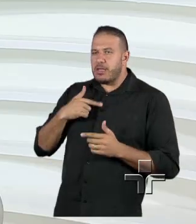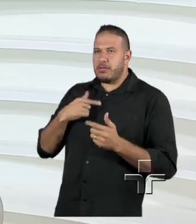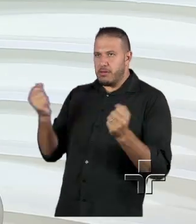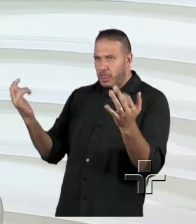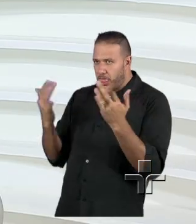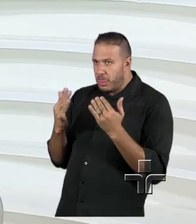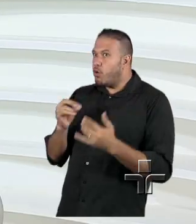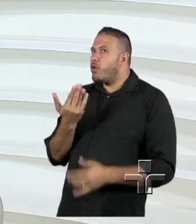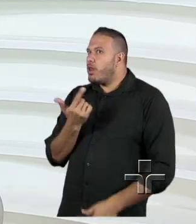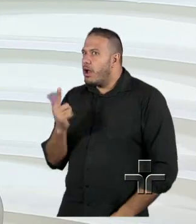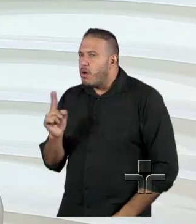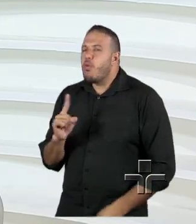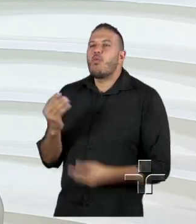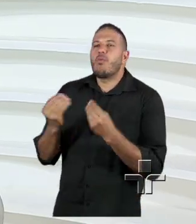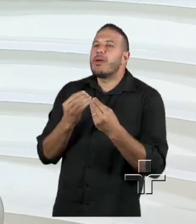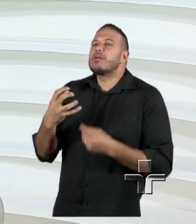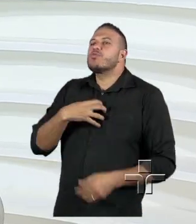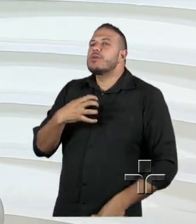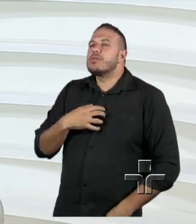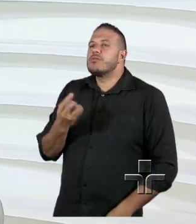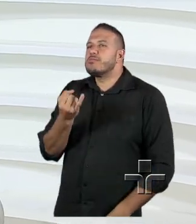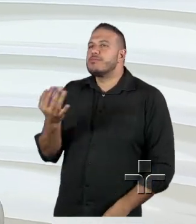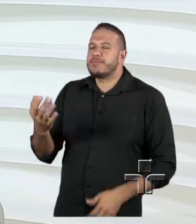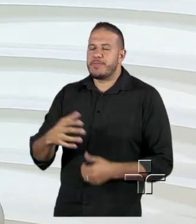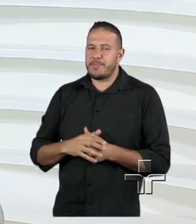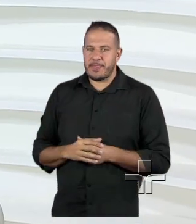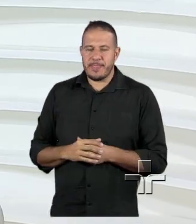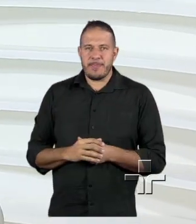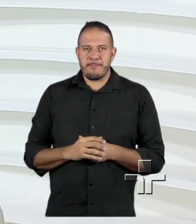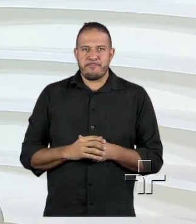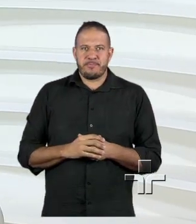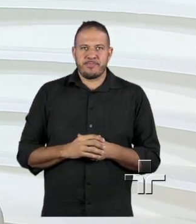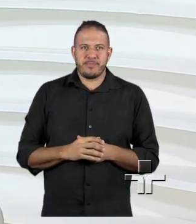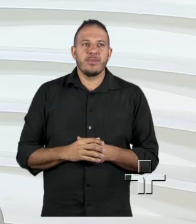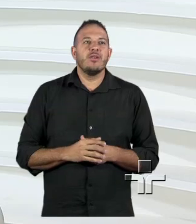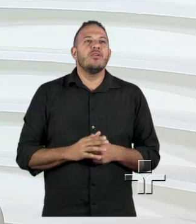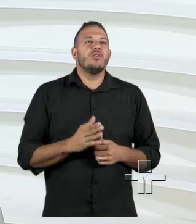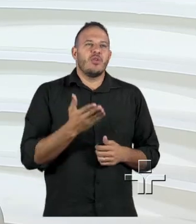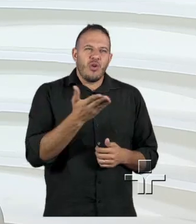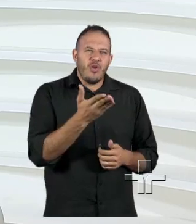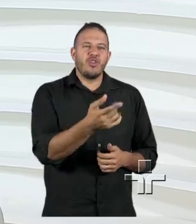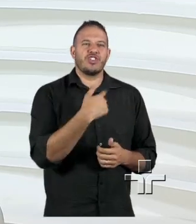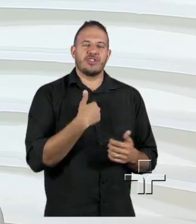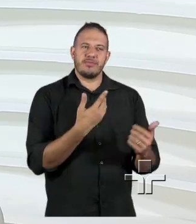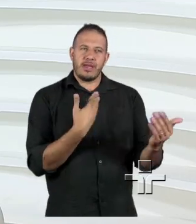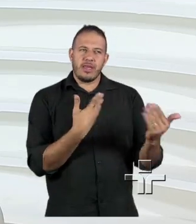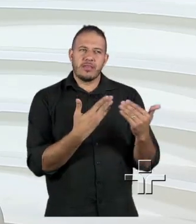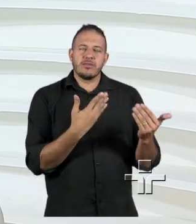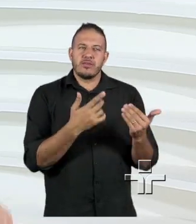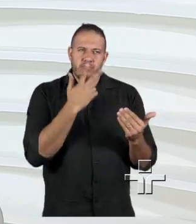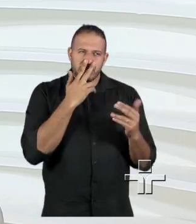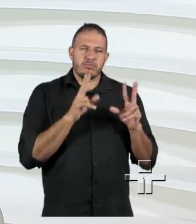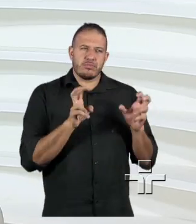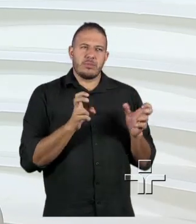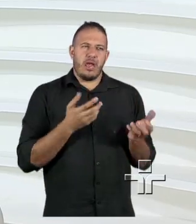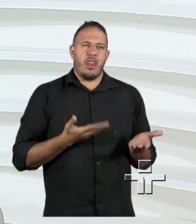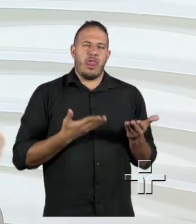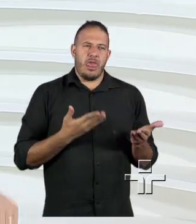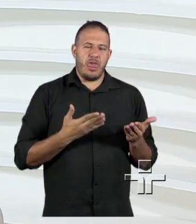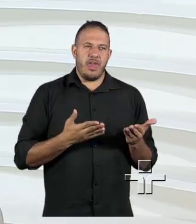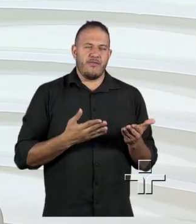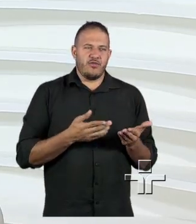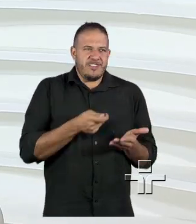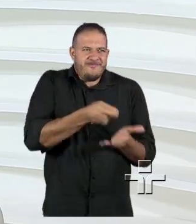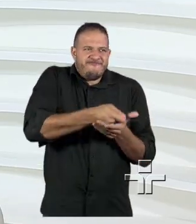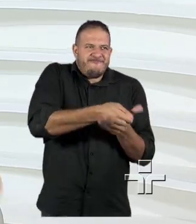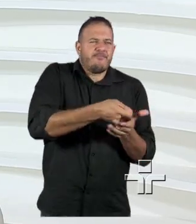dele. Qual que é a situação de demanda para vocês hoje? Tem uma relação que ela é leve, ela não é muito forte,